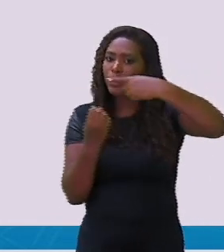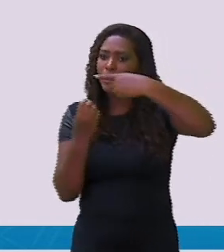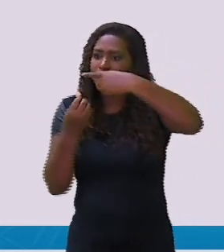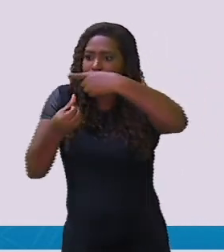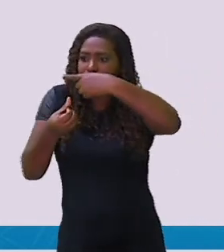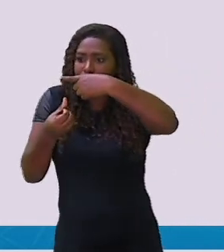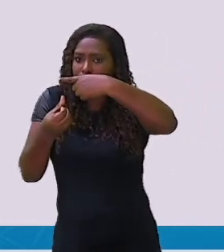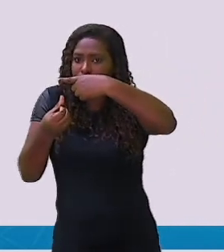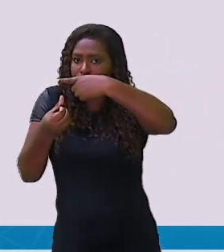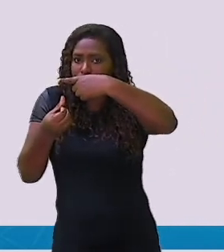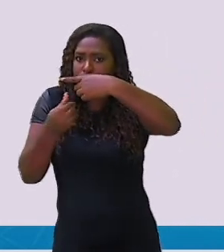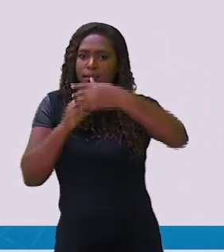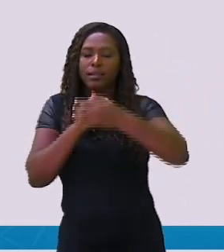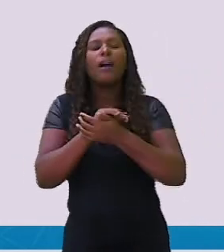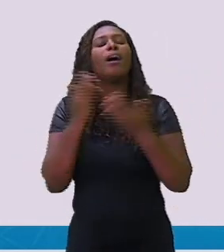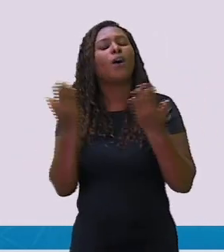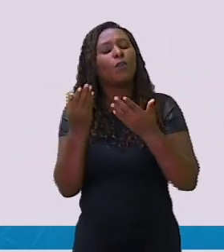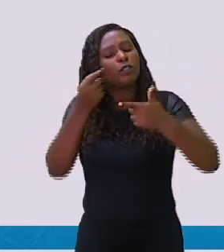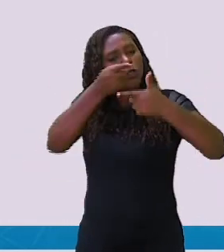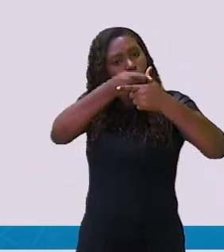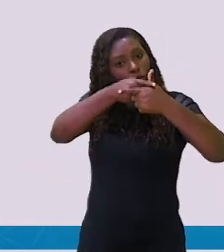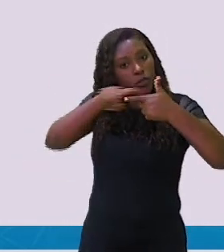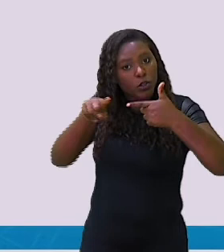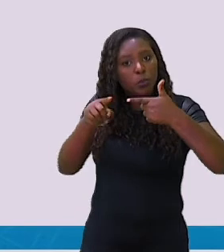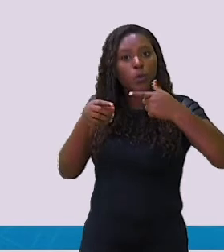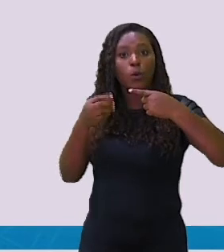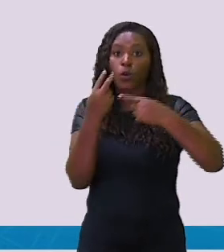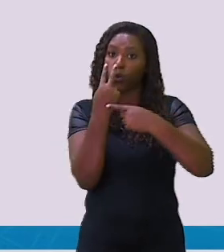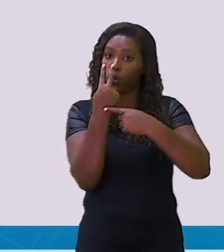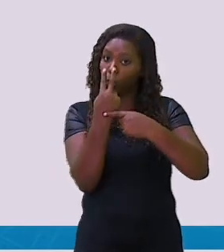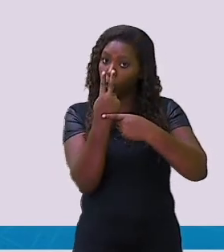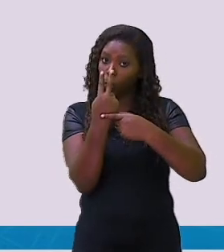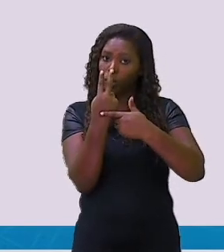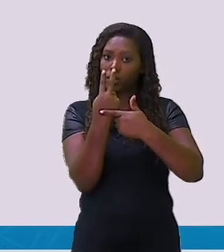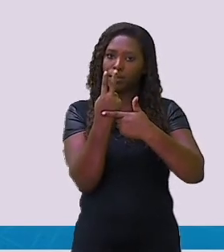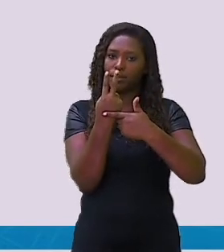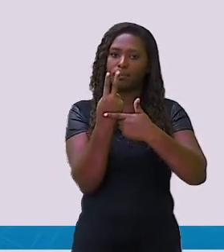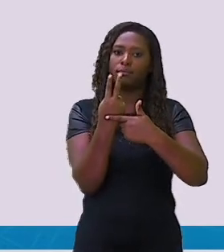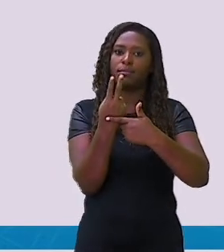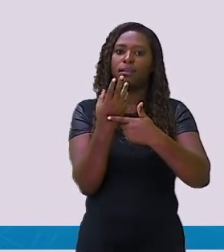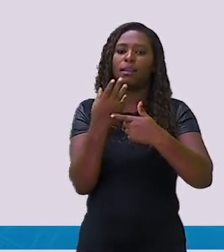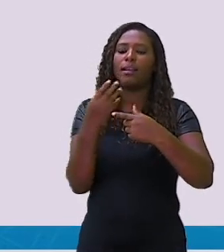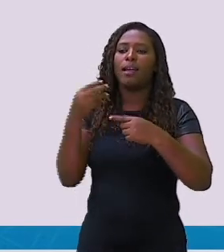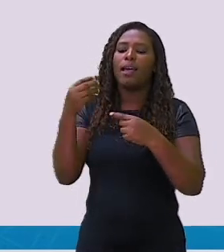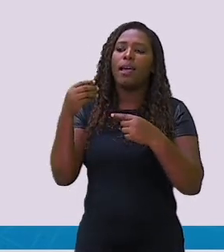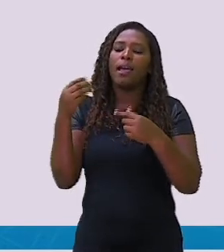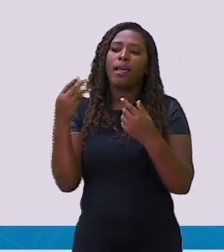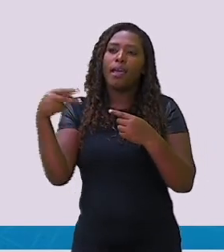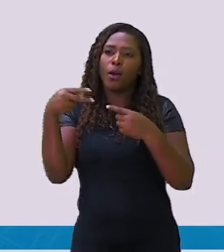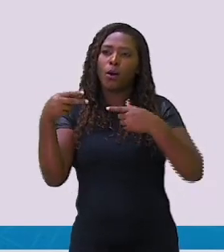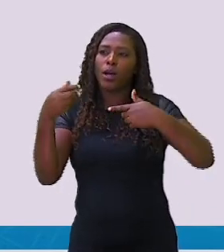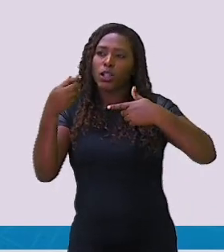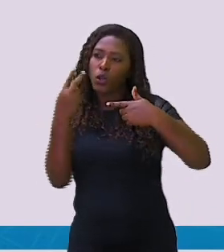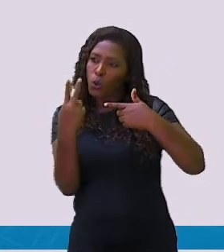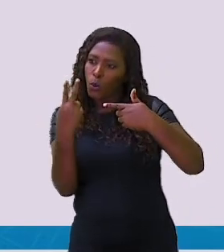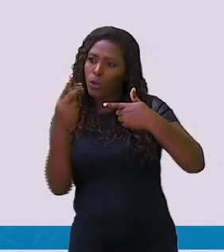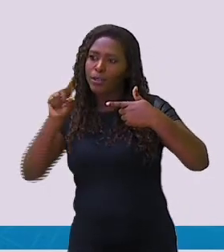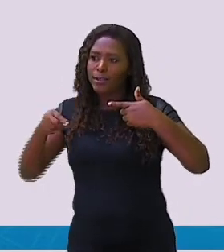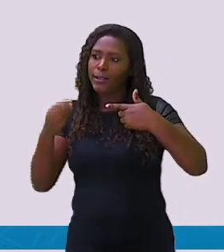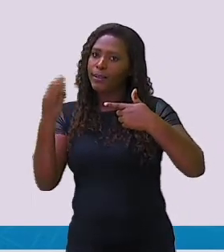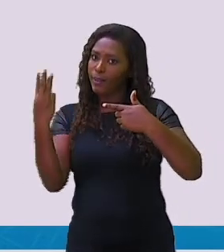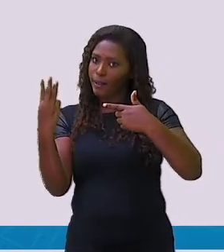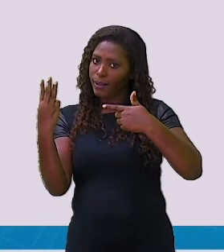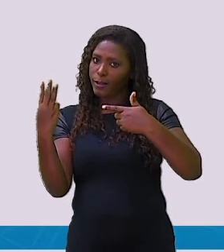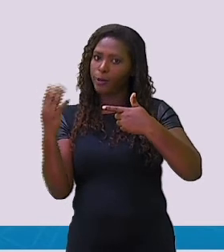e seis vou dividir por dois que é igual a dois e três vou dividir por